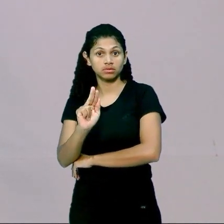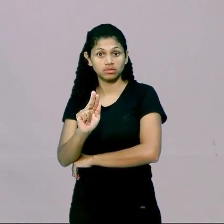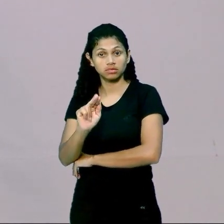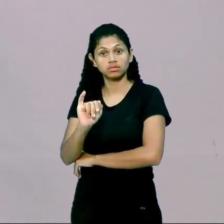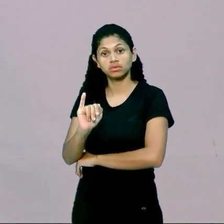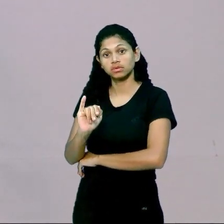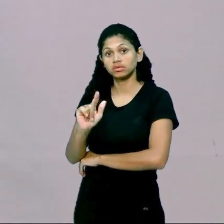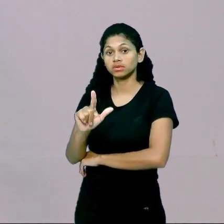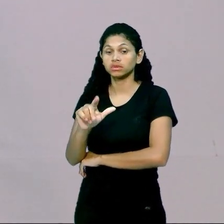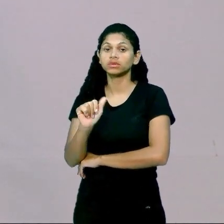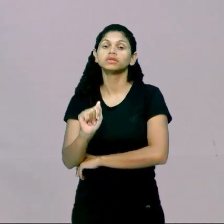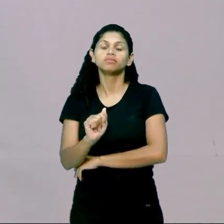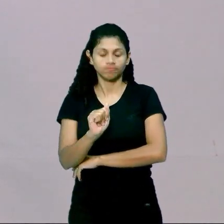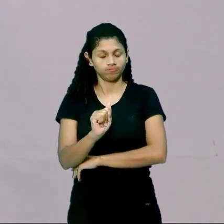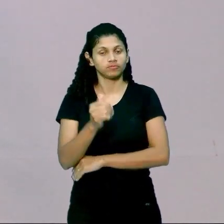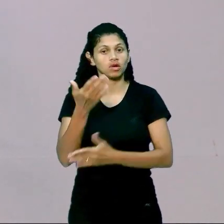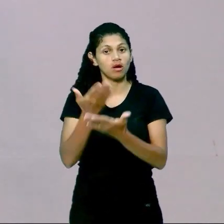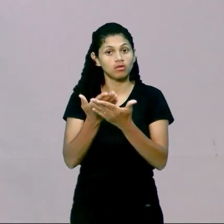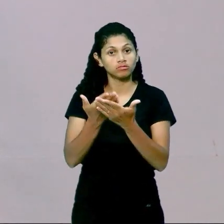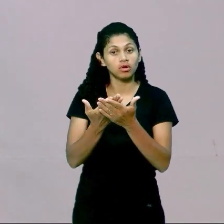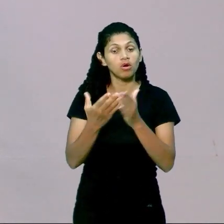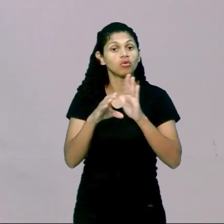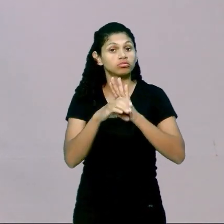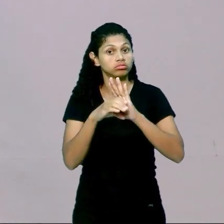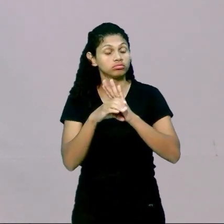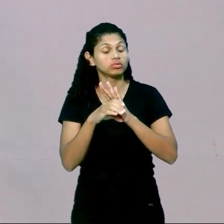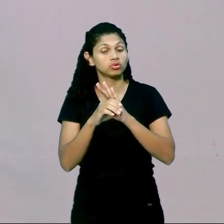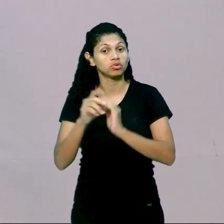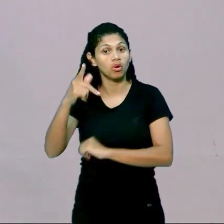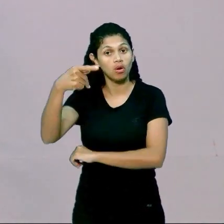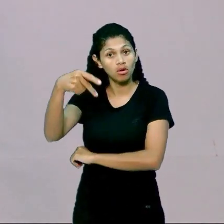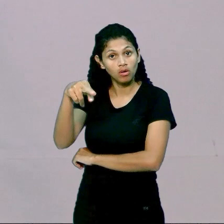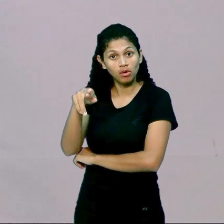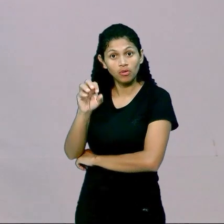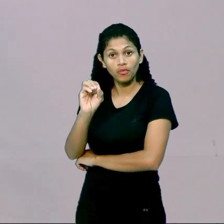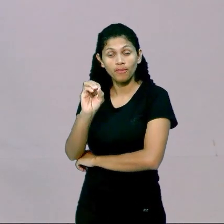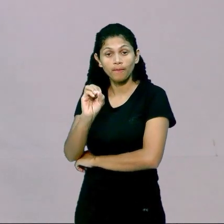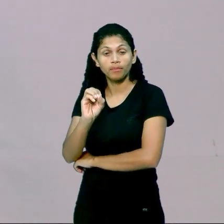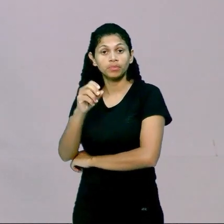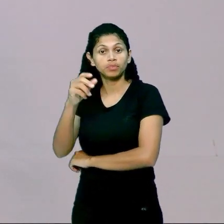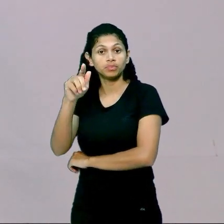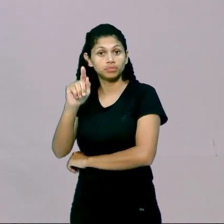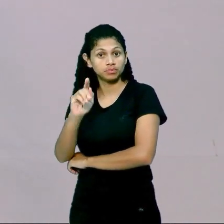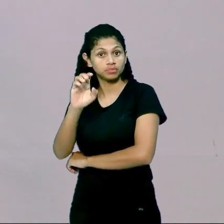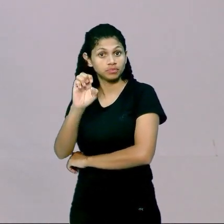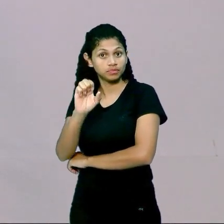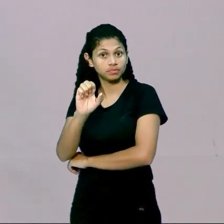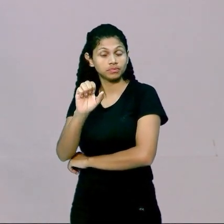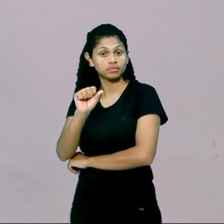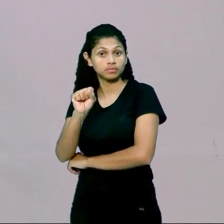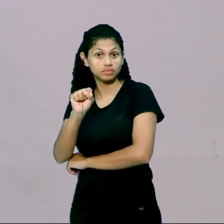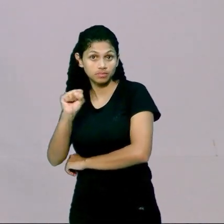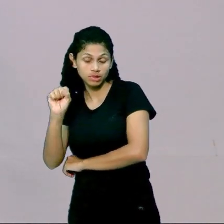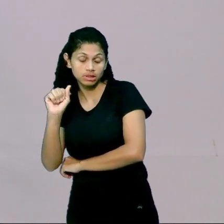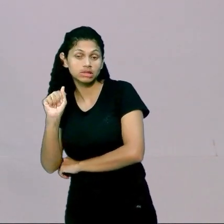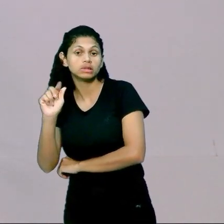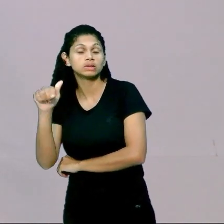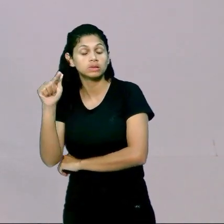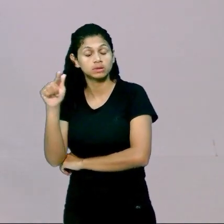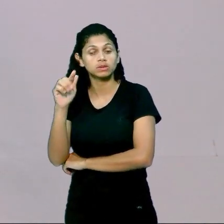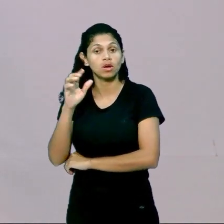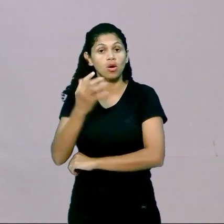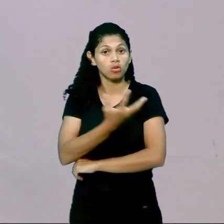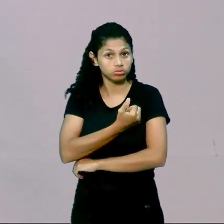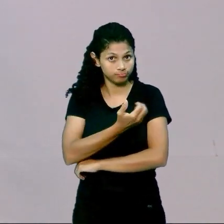hoje nós estudaremos progressão aritmética, um conteúdo bastante importante para o seu crescimento